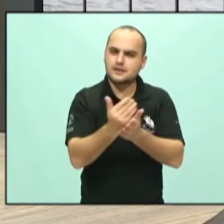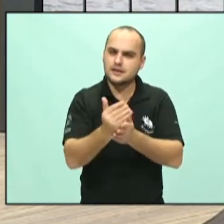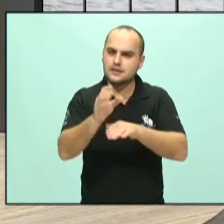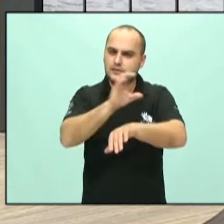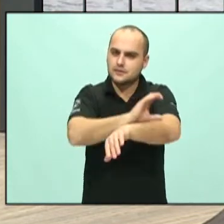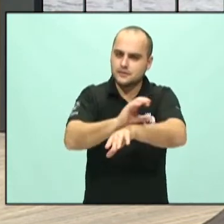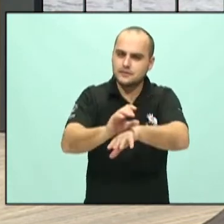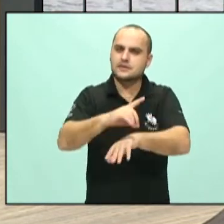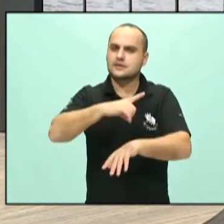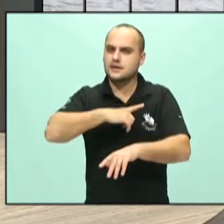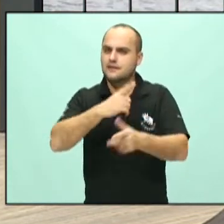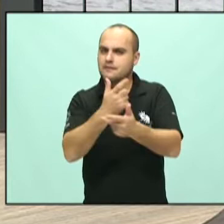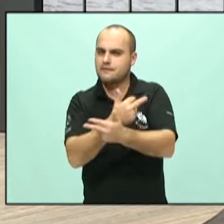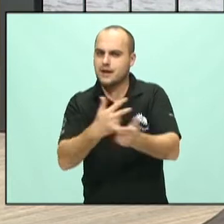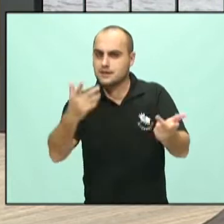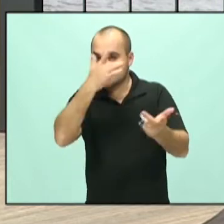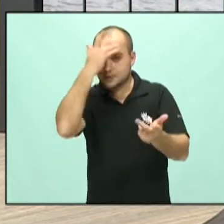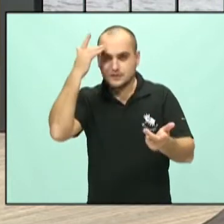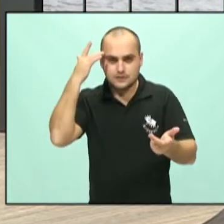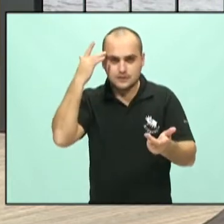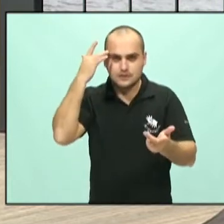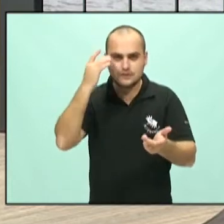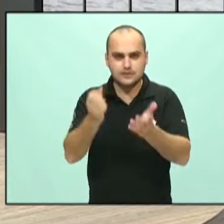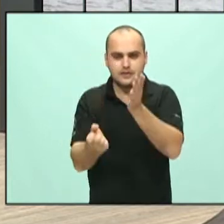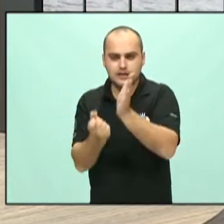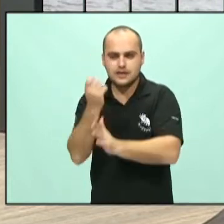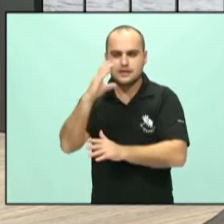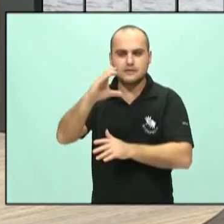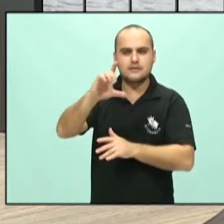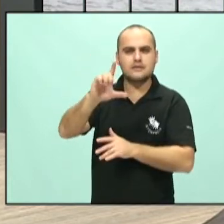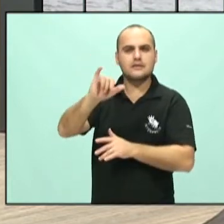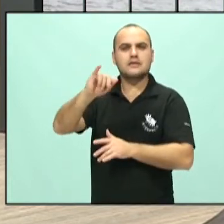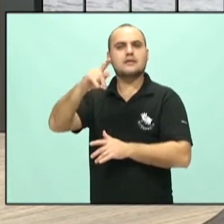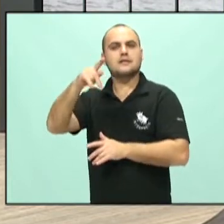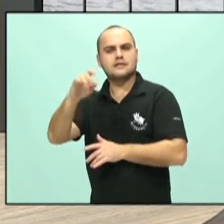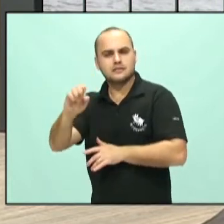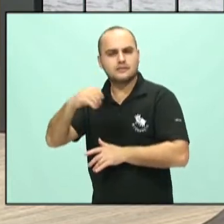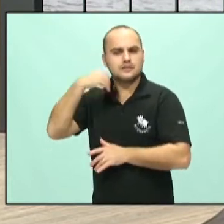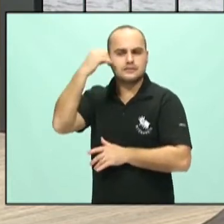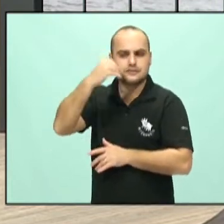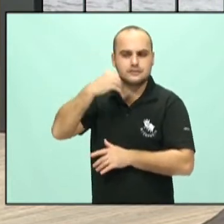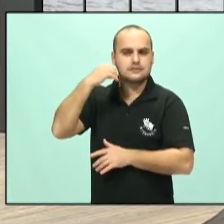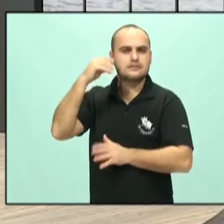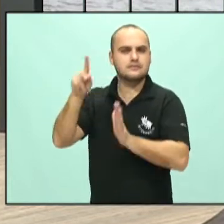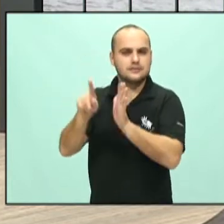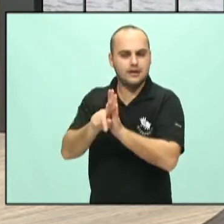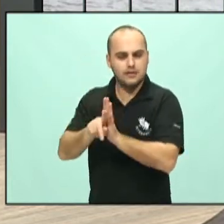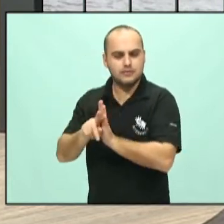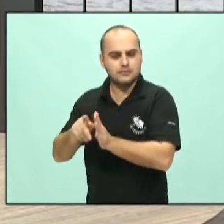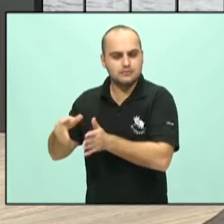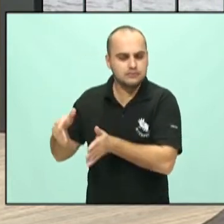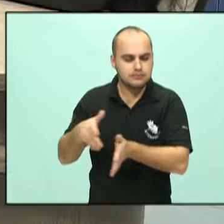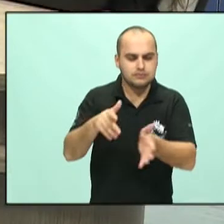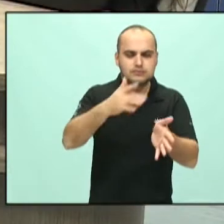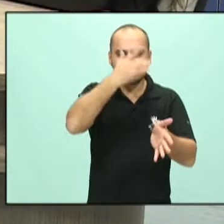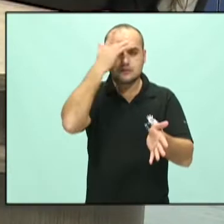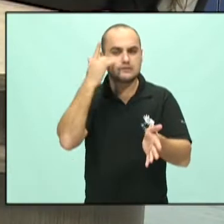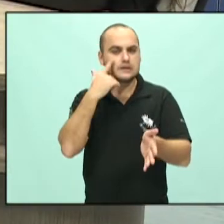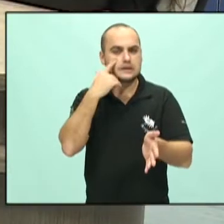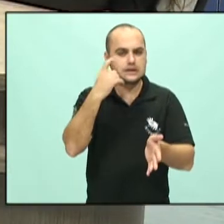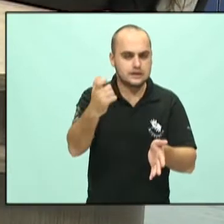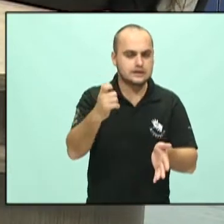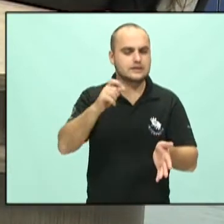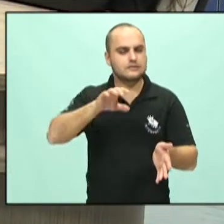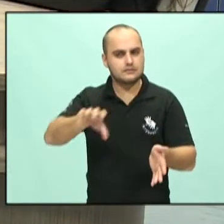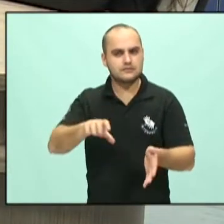tem bastante pessoas que faz um videoclipe experimental, aquele negócio. Então, para dar um encaminhamento também para o pessoal que já tem interesse nessa área, é